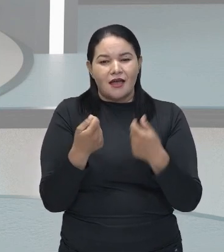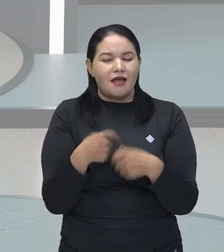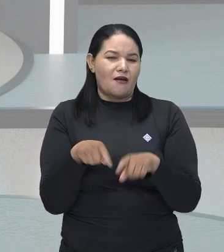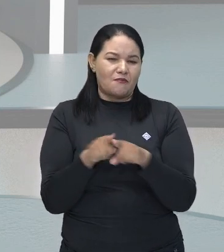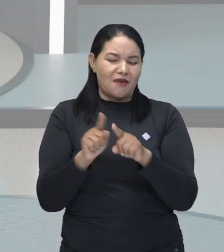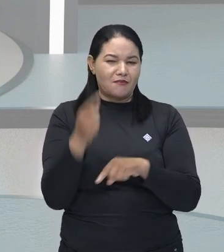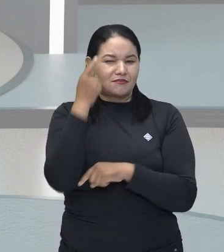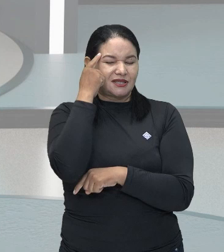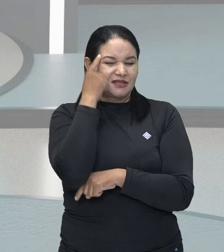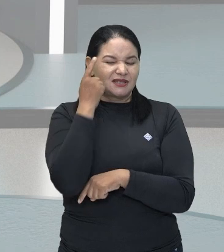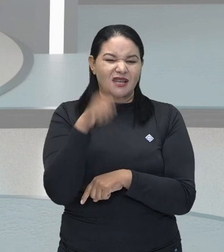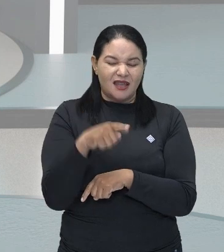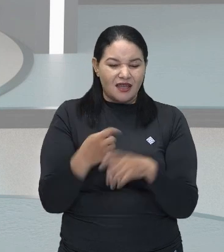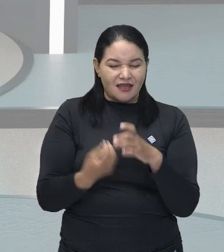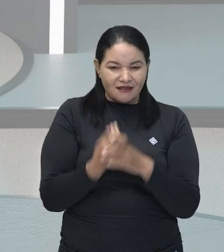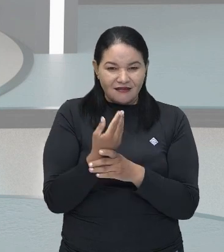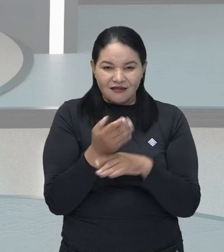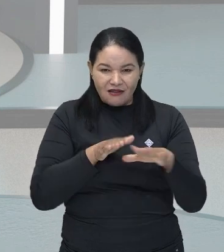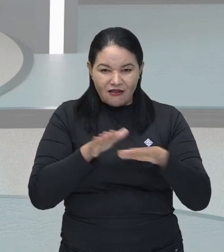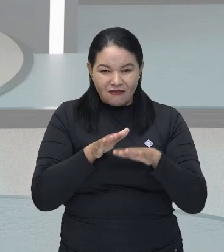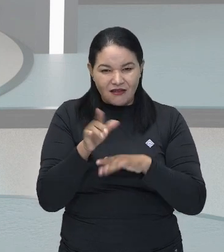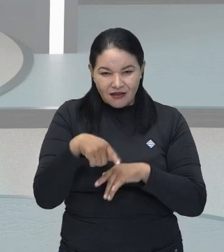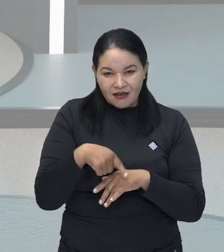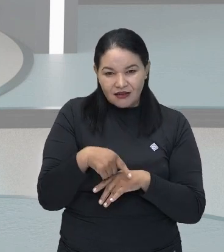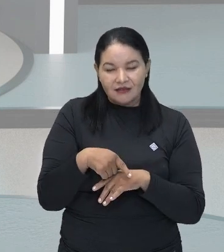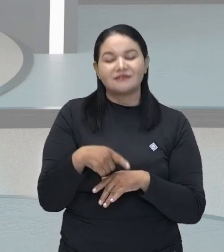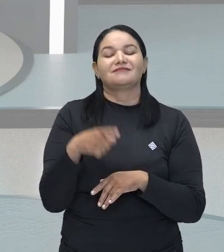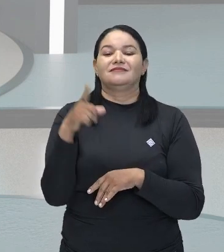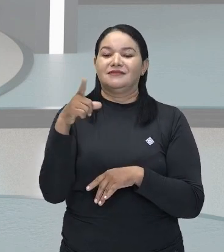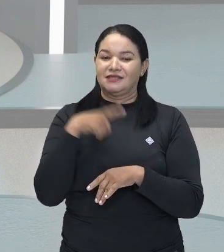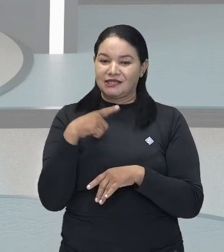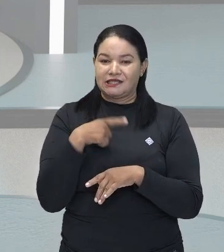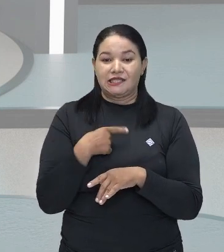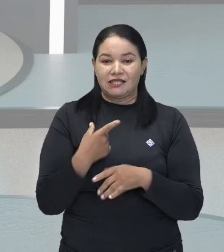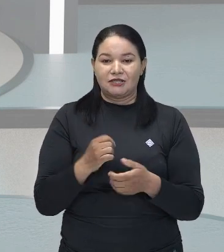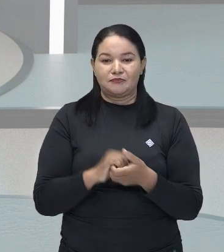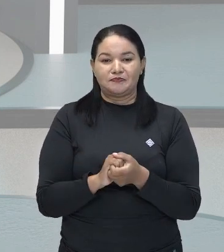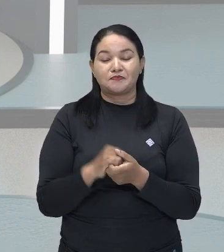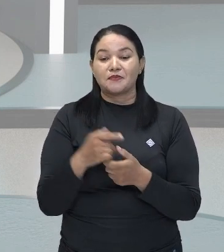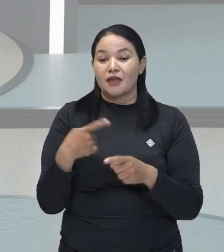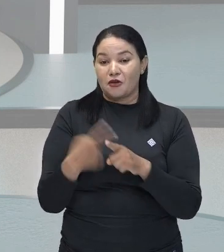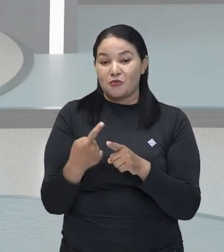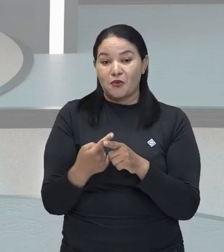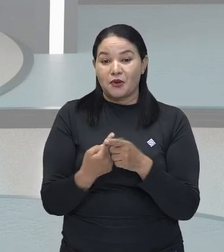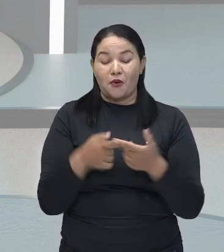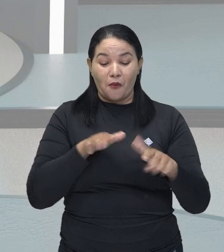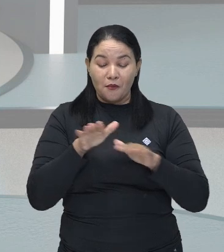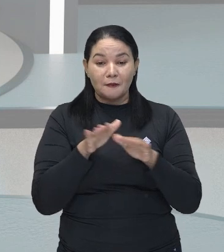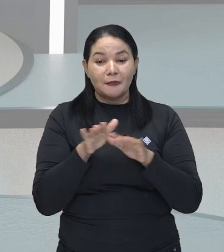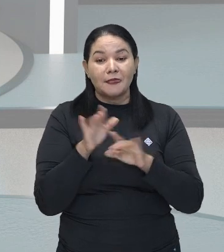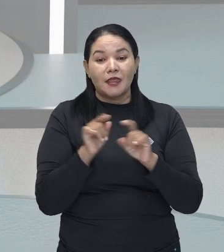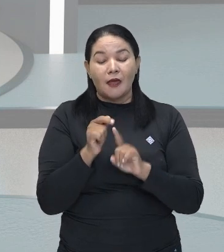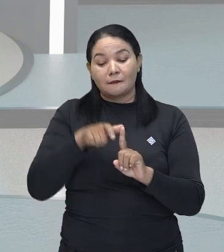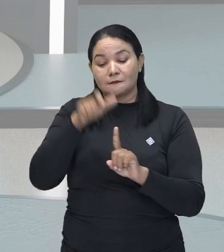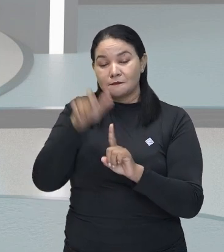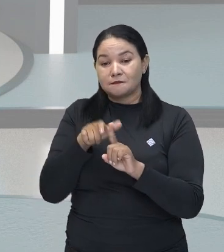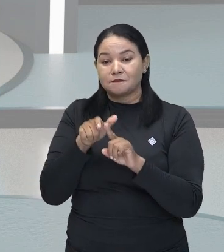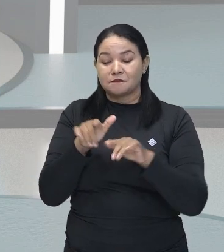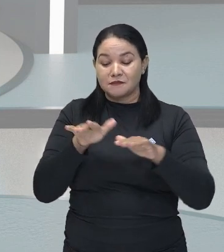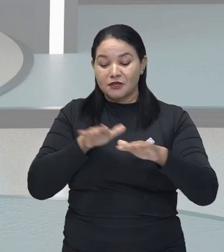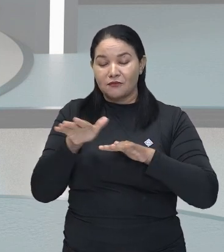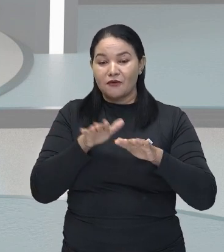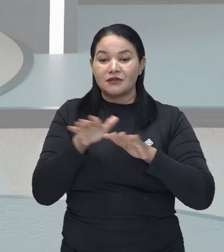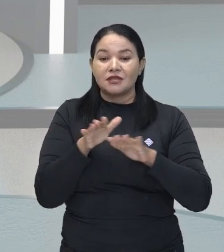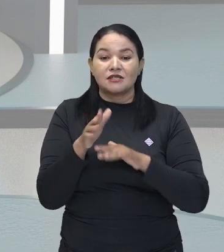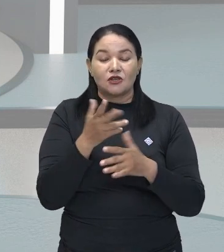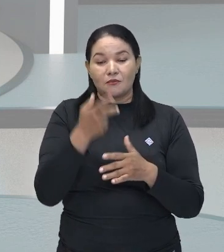tem coreógrafo no teatro? Tem. O coreógrafo, ele vai direcionar esses gestos e essa movimentação